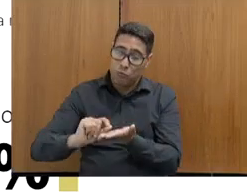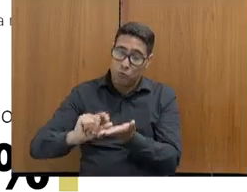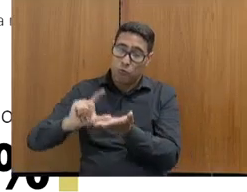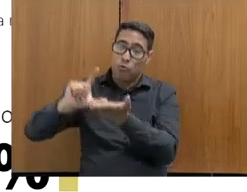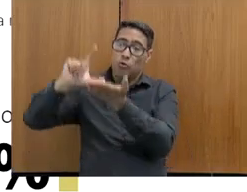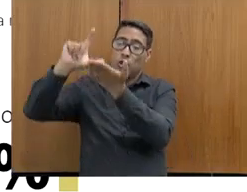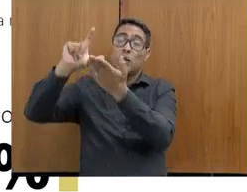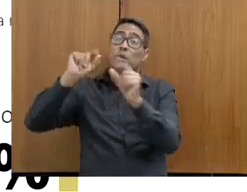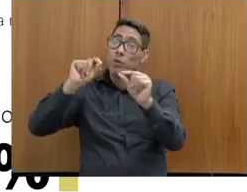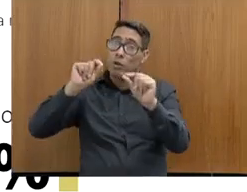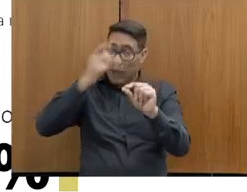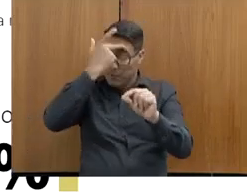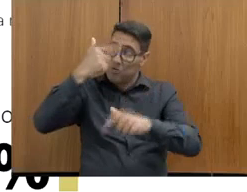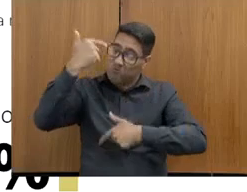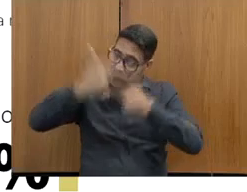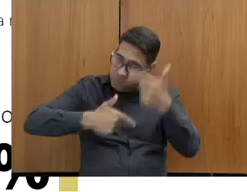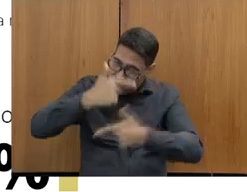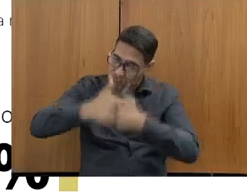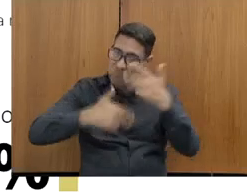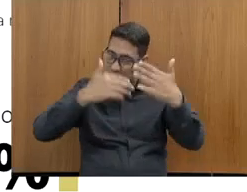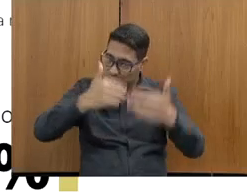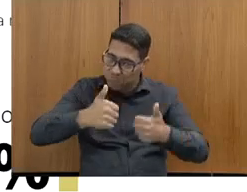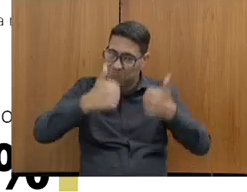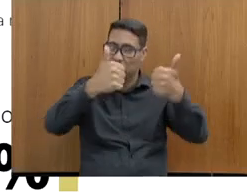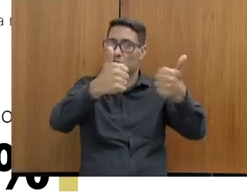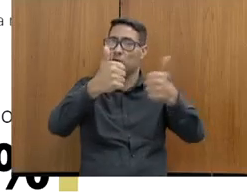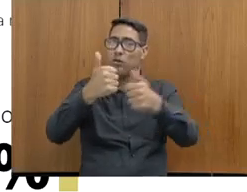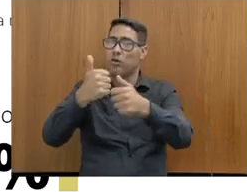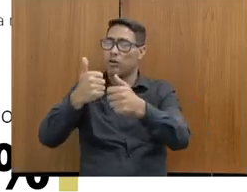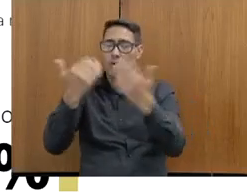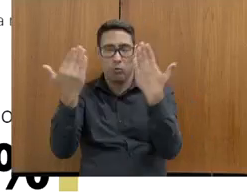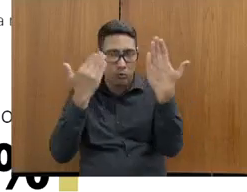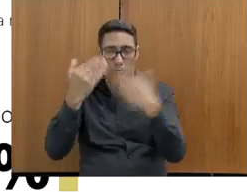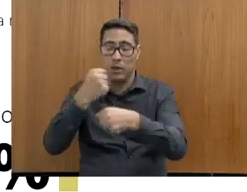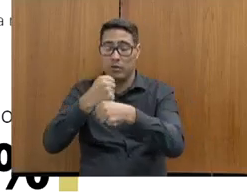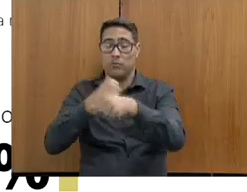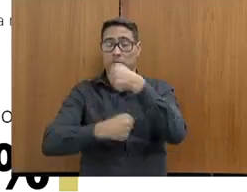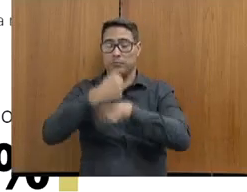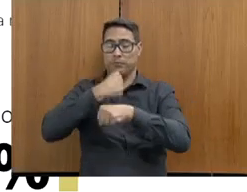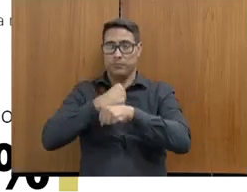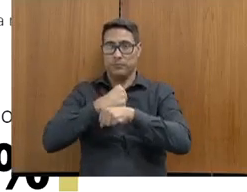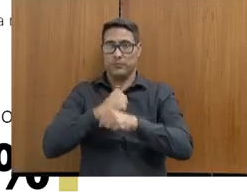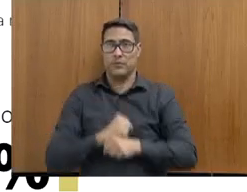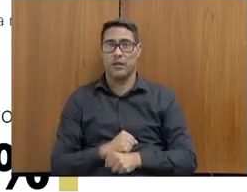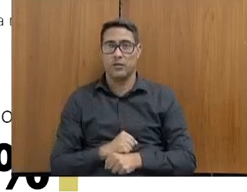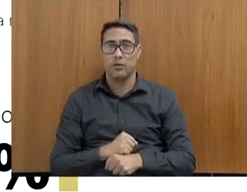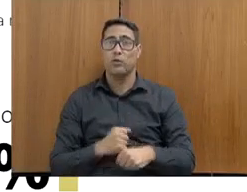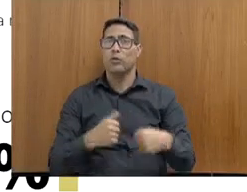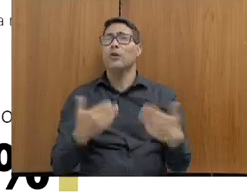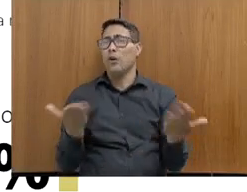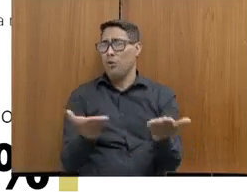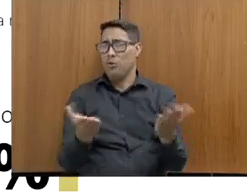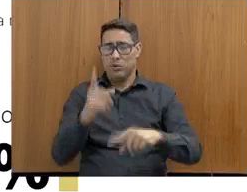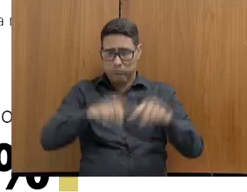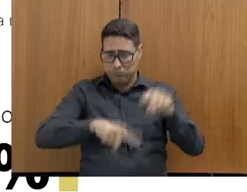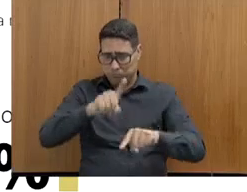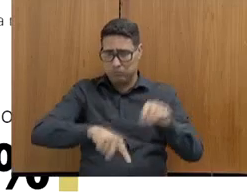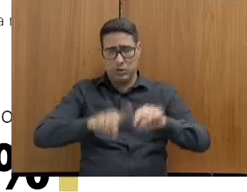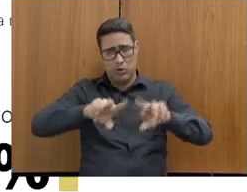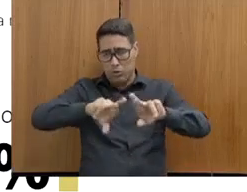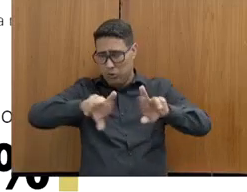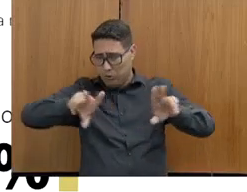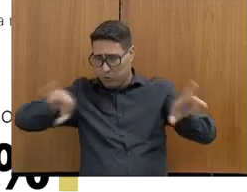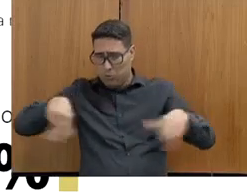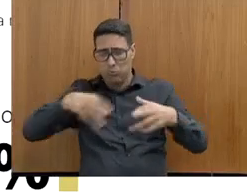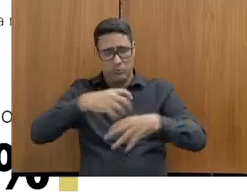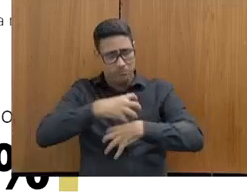em relação ao mesmo período do ano passado Então hoje né ferramentas recursos sensibilização